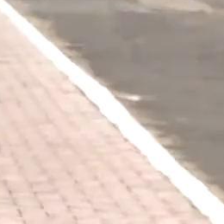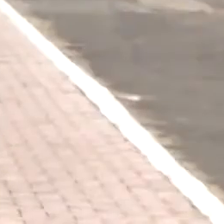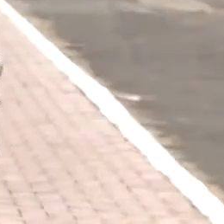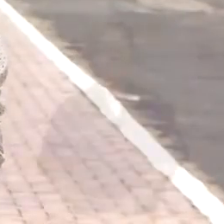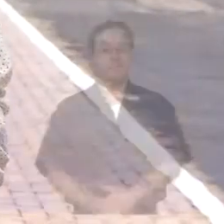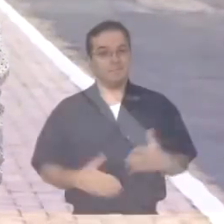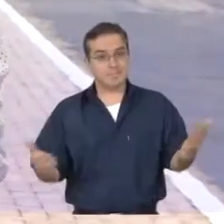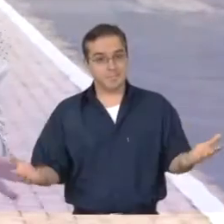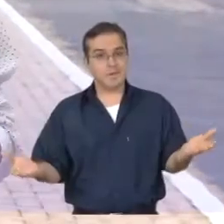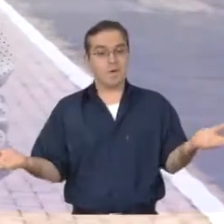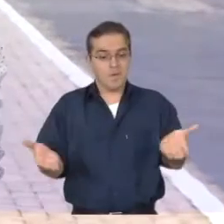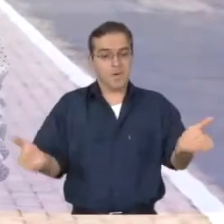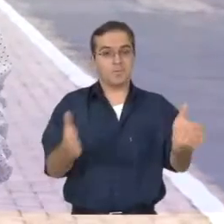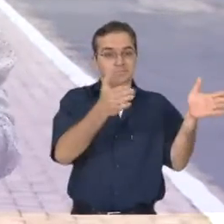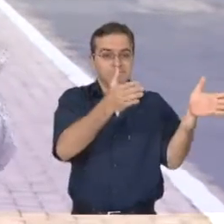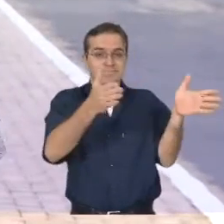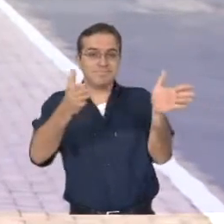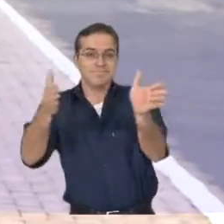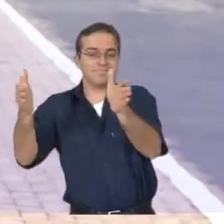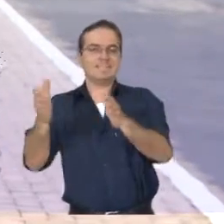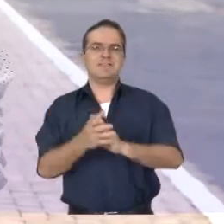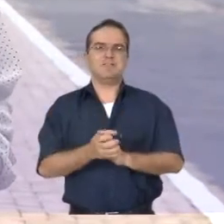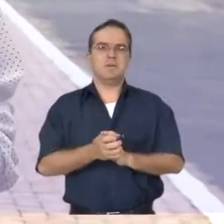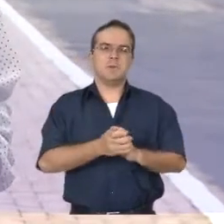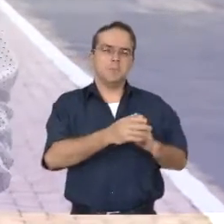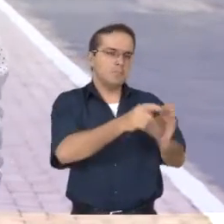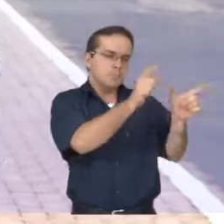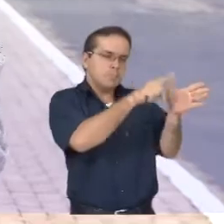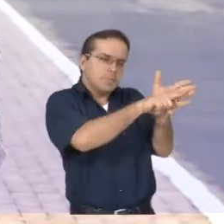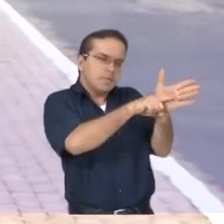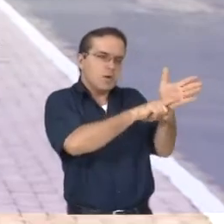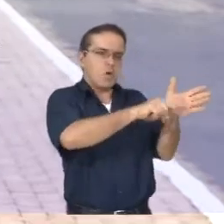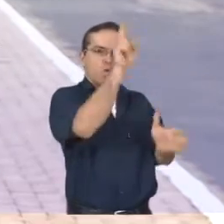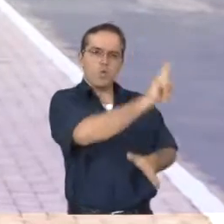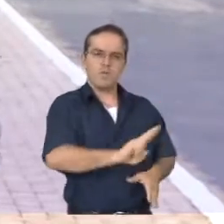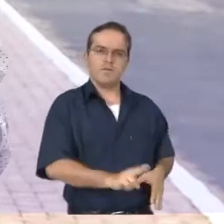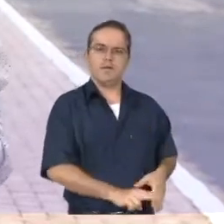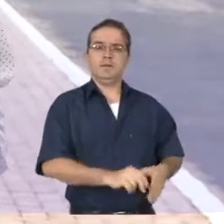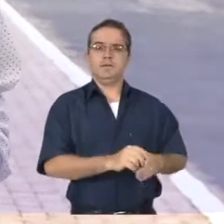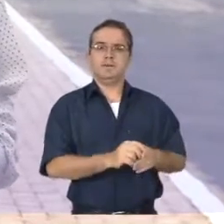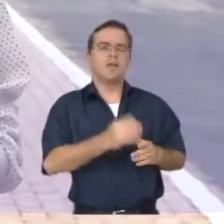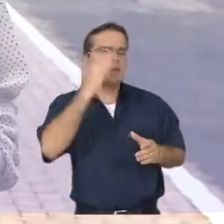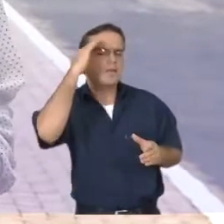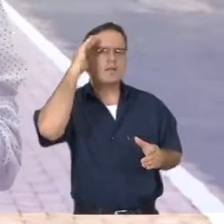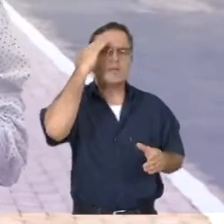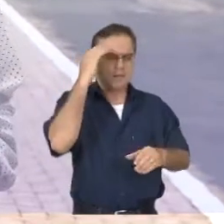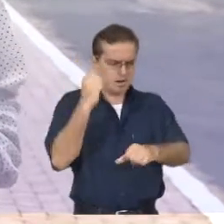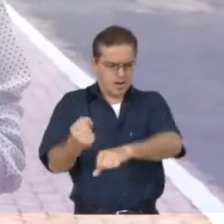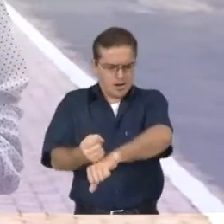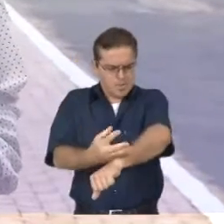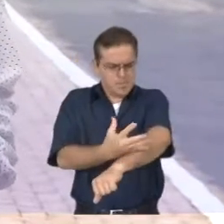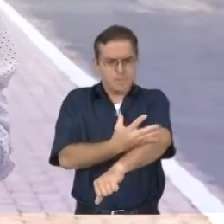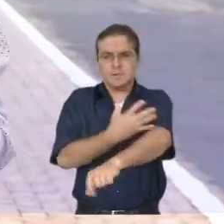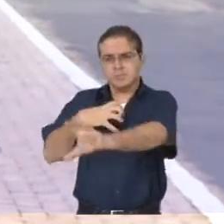No programa de hoje, você viu que os pesquisadores da Univasf estão tentando entender como as emoções empáticas